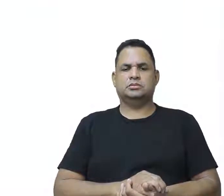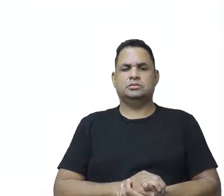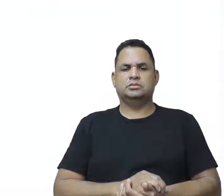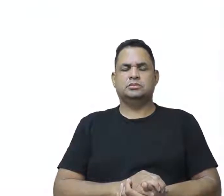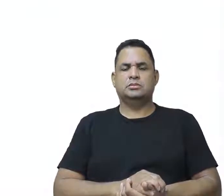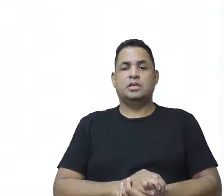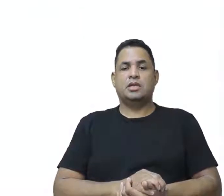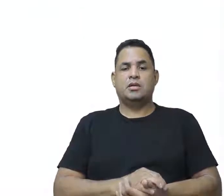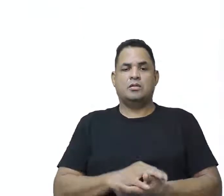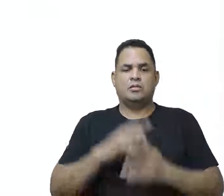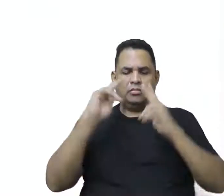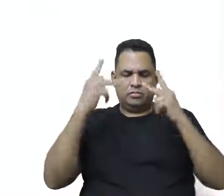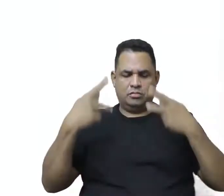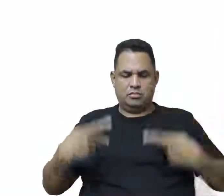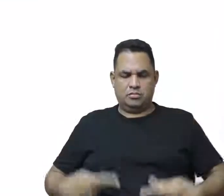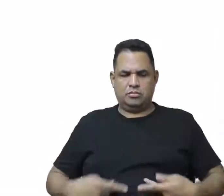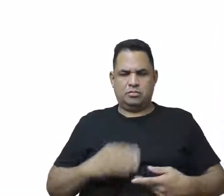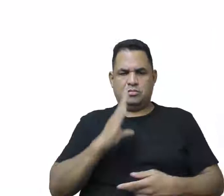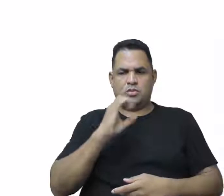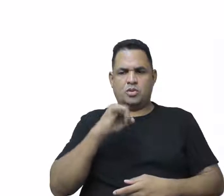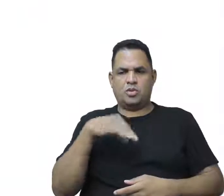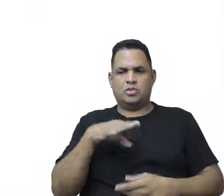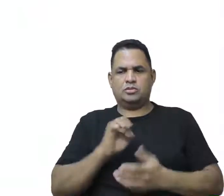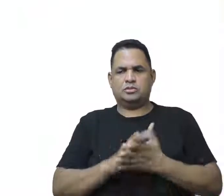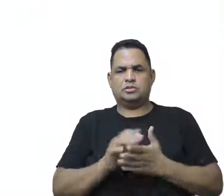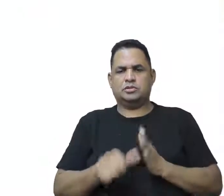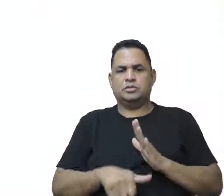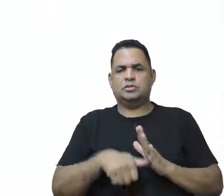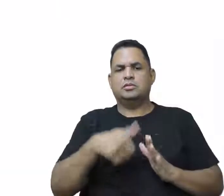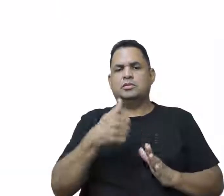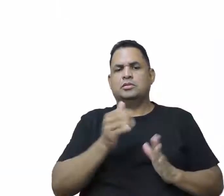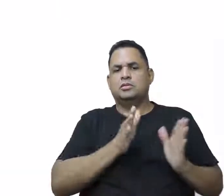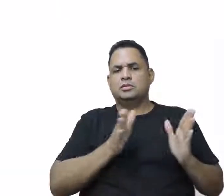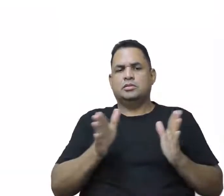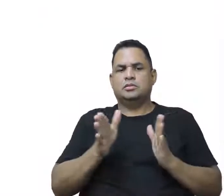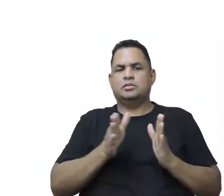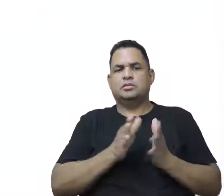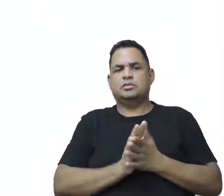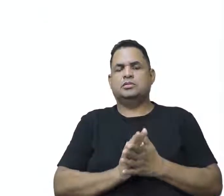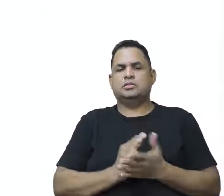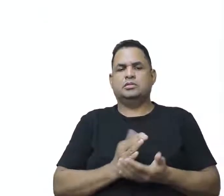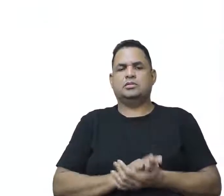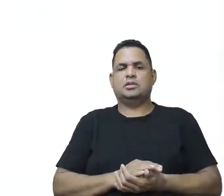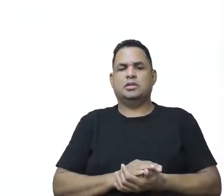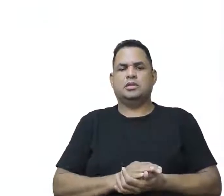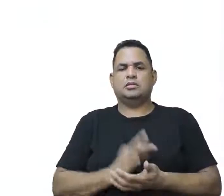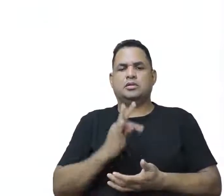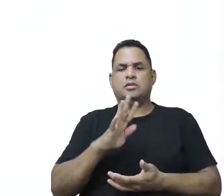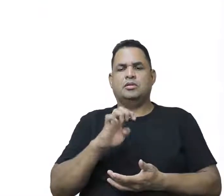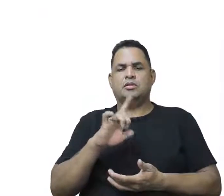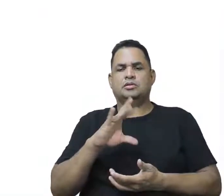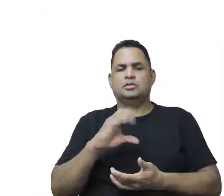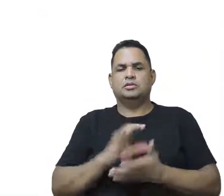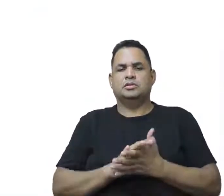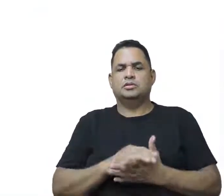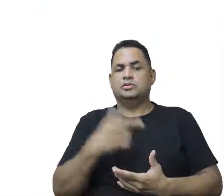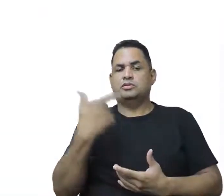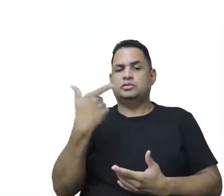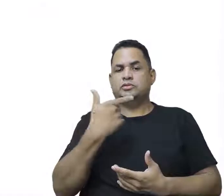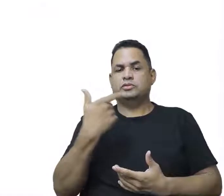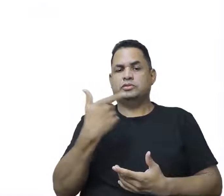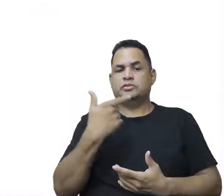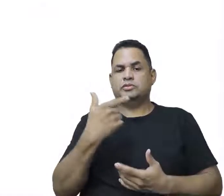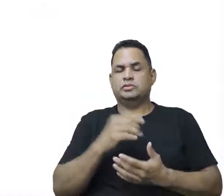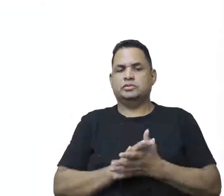o homem, aqui para o Comte, ele estava nesse primeiro estágio, que é o teológico. O segundo estágio é